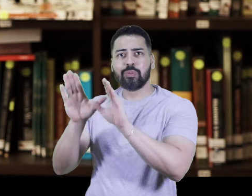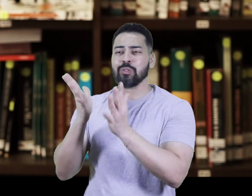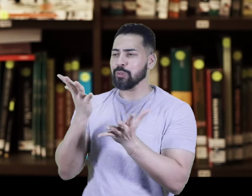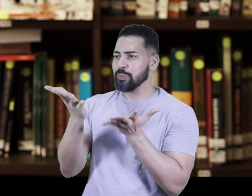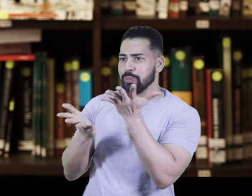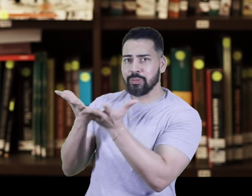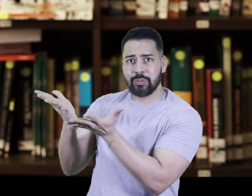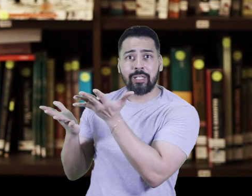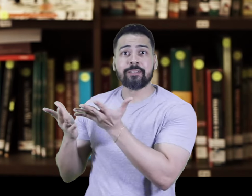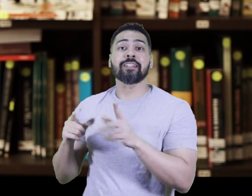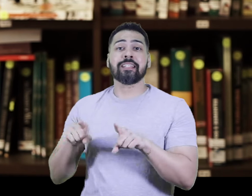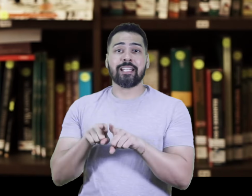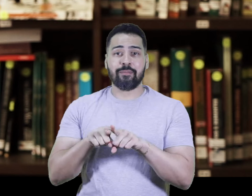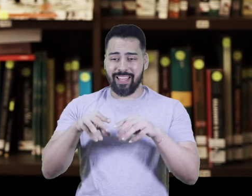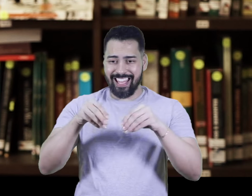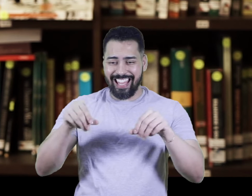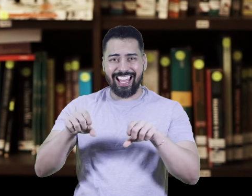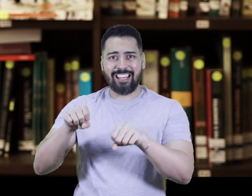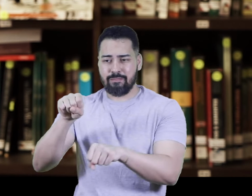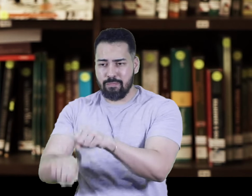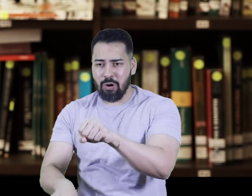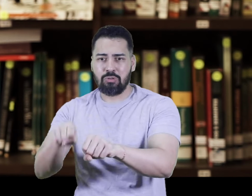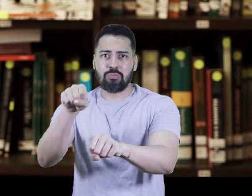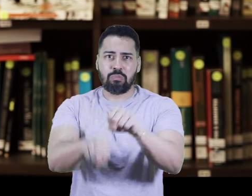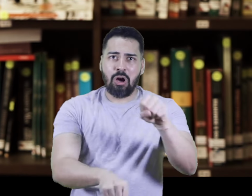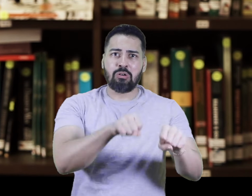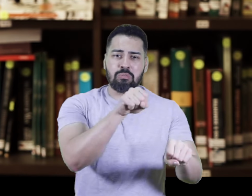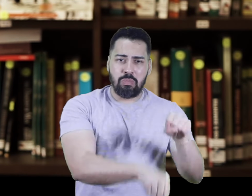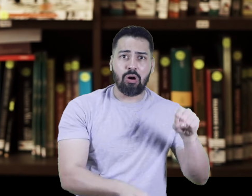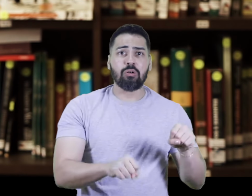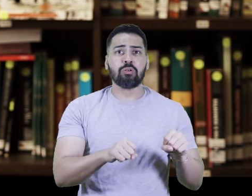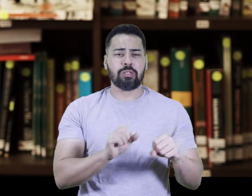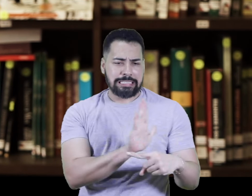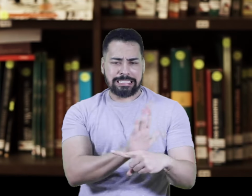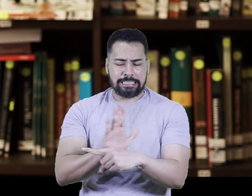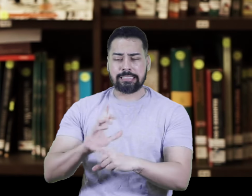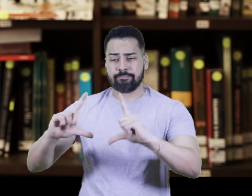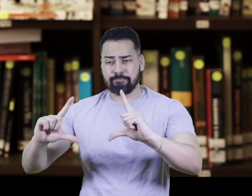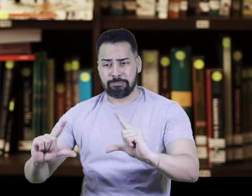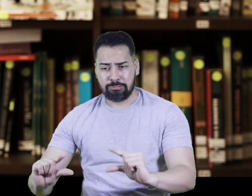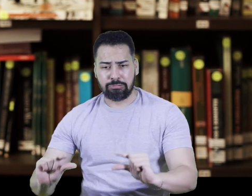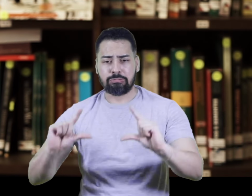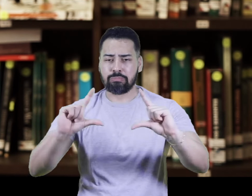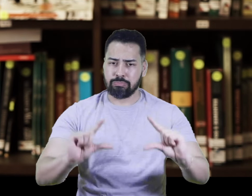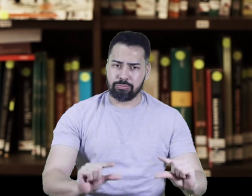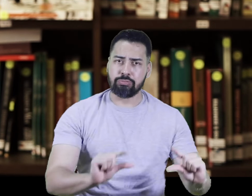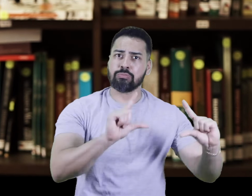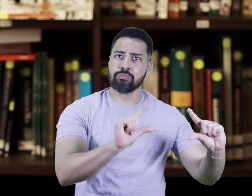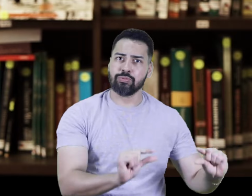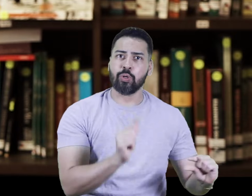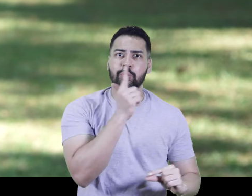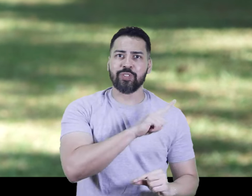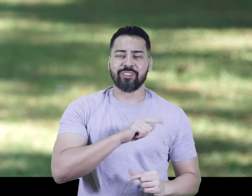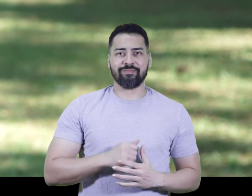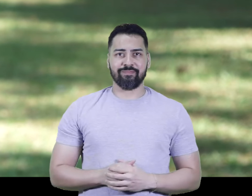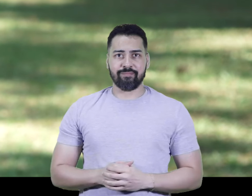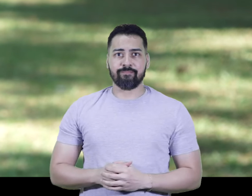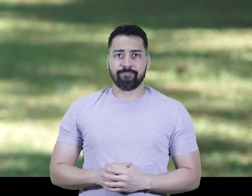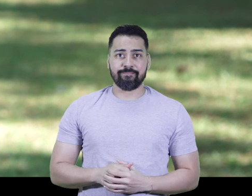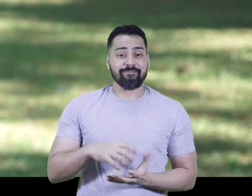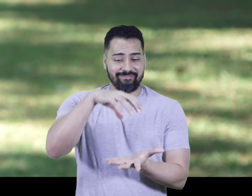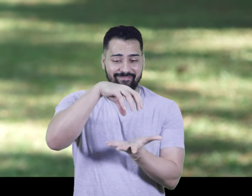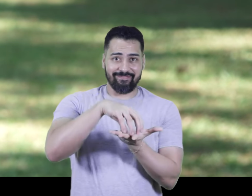mudanças ambientais e climáticas, a gente está diminuindo os processos de erosão, a gente está trazendo água de novo para o sistema. O NIASA